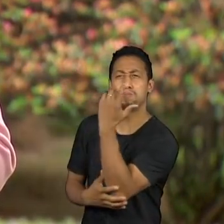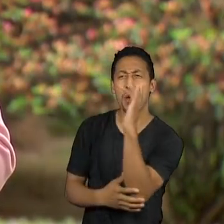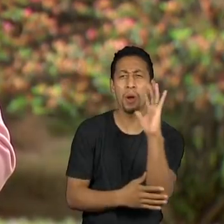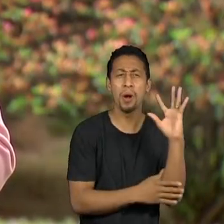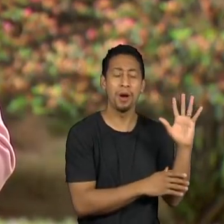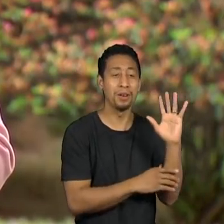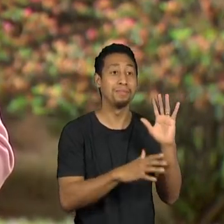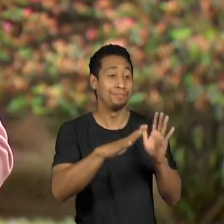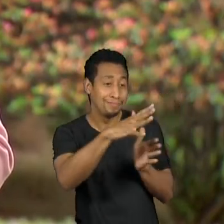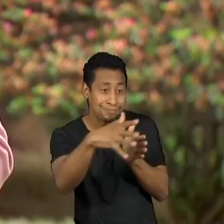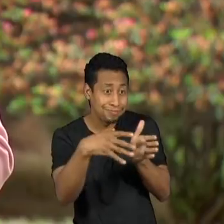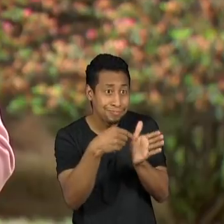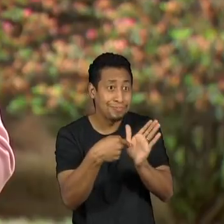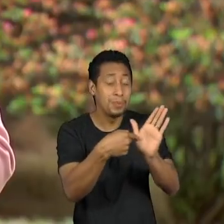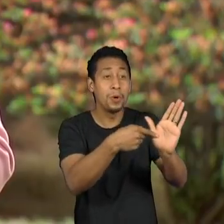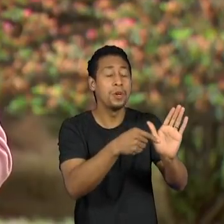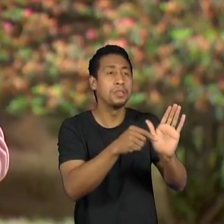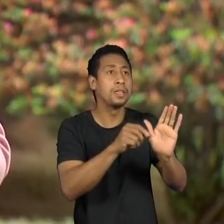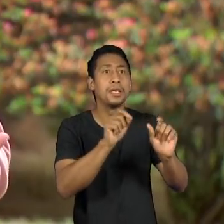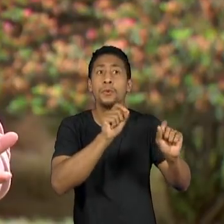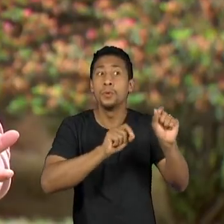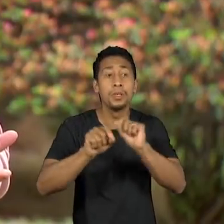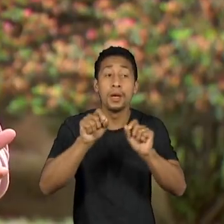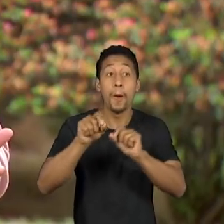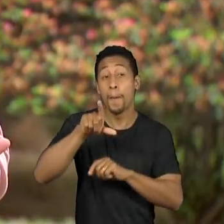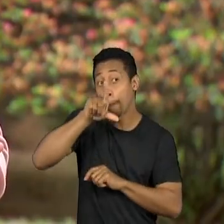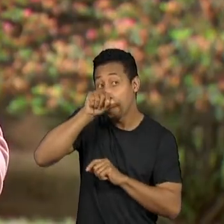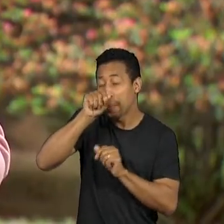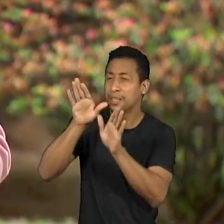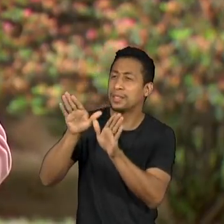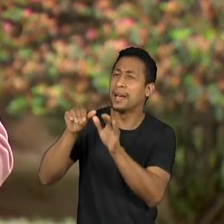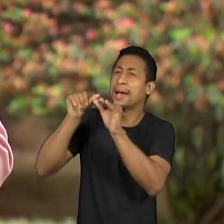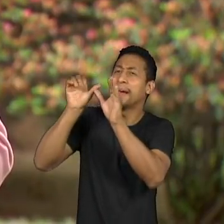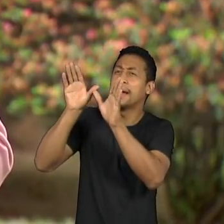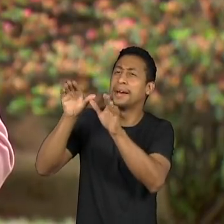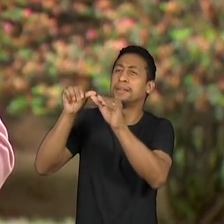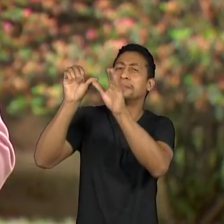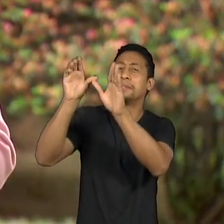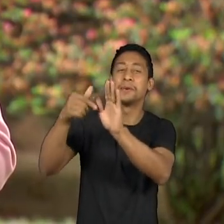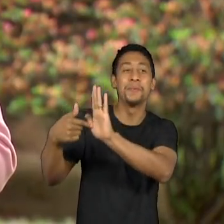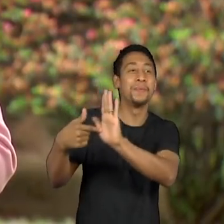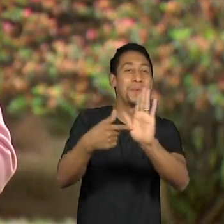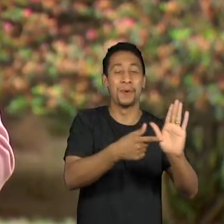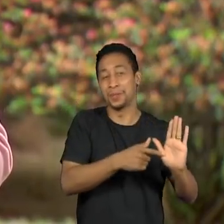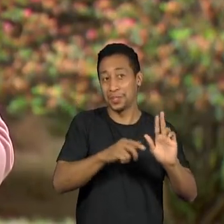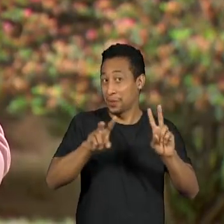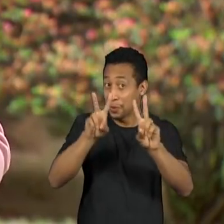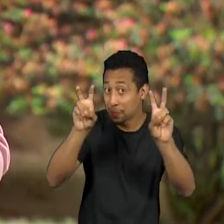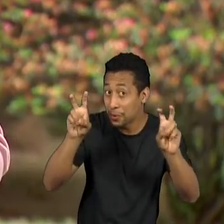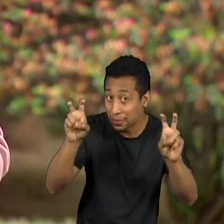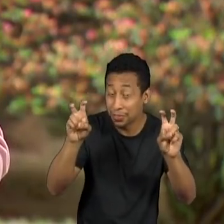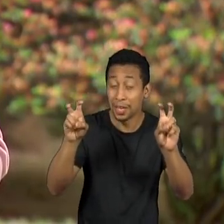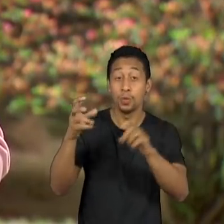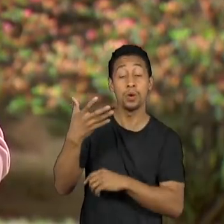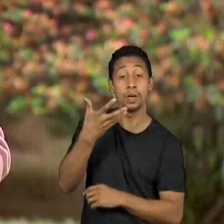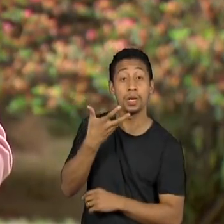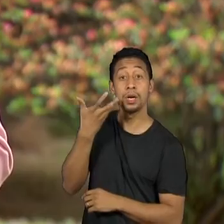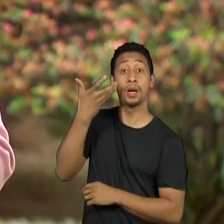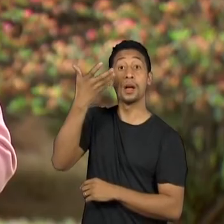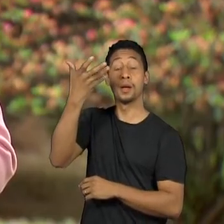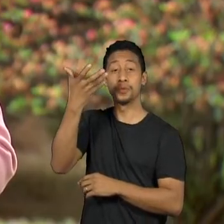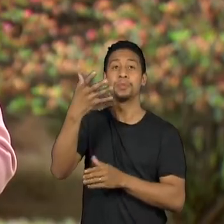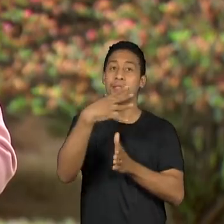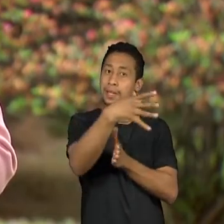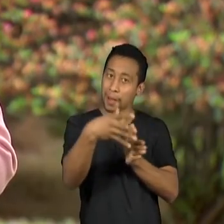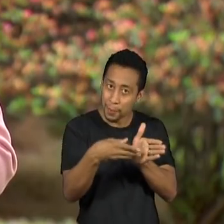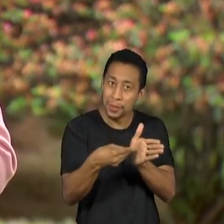da observação das aves. É o projeto Cantos da Amazônia, que reúne uma série de vídeos curtos sob